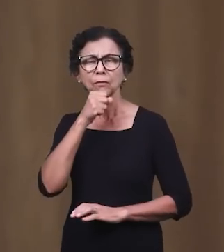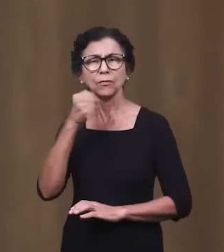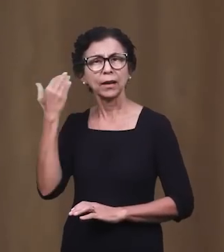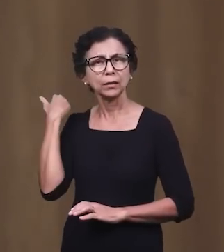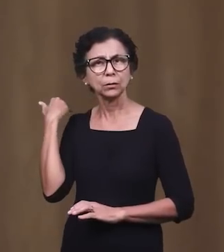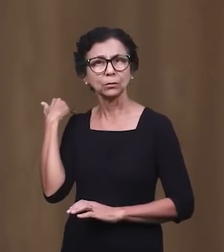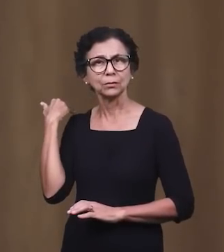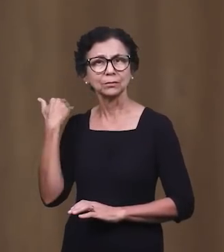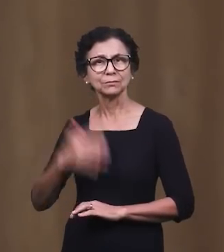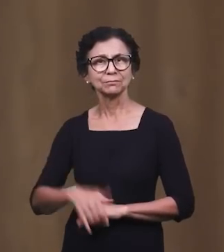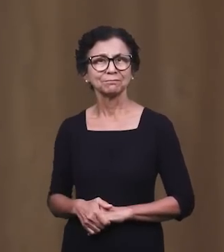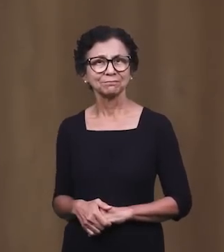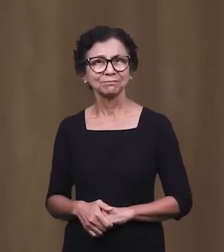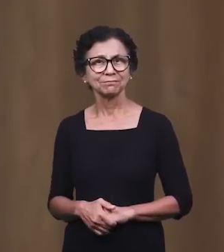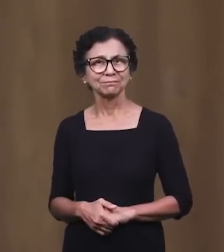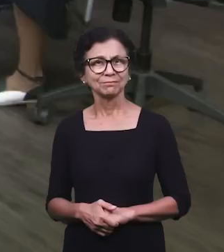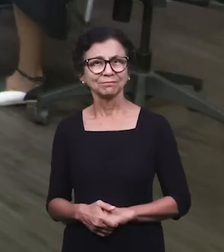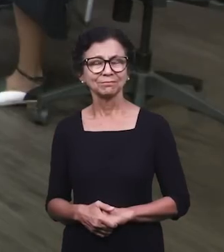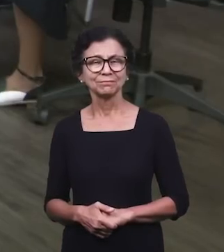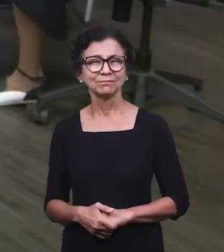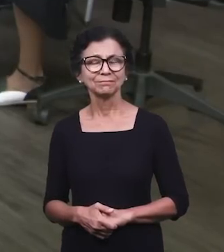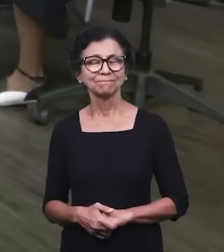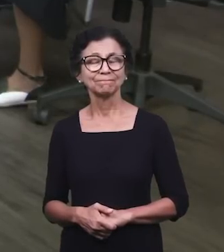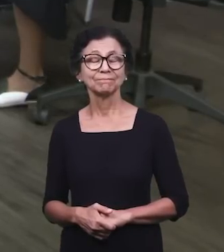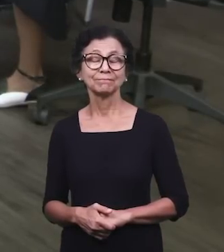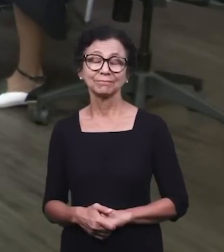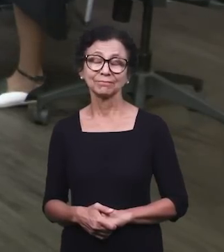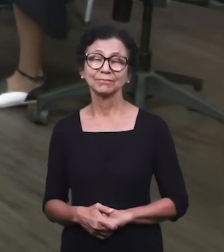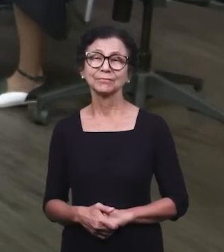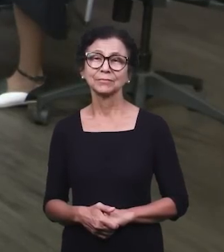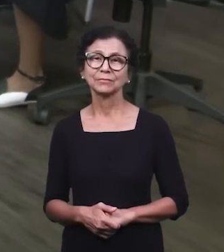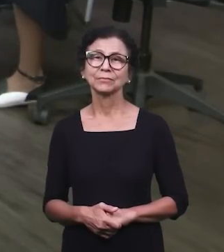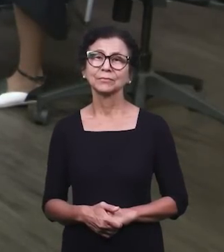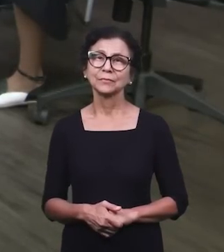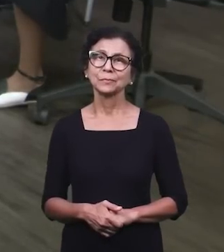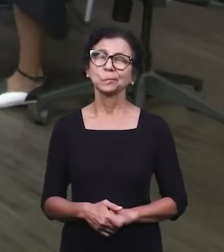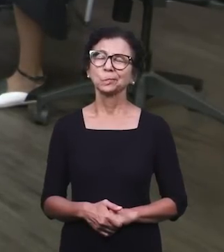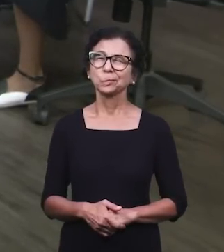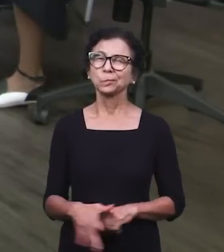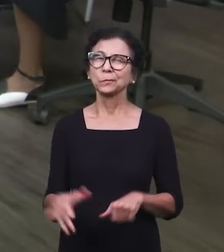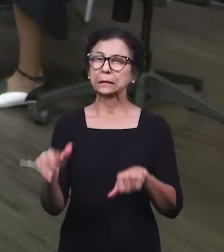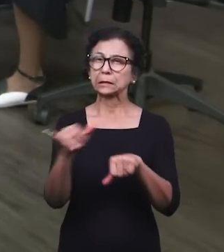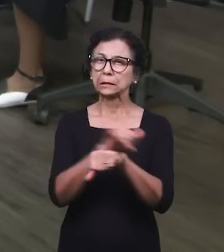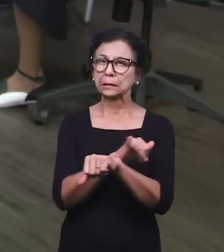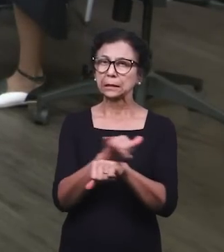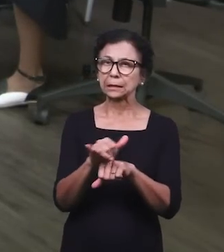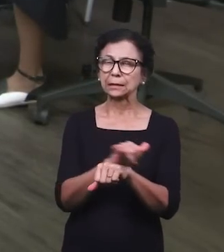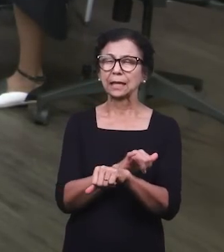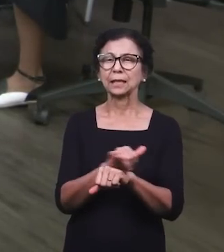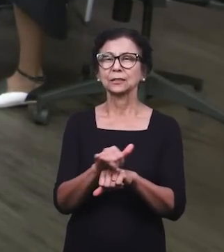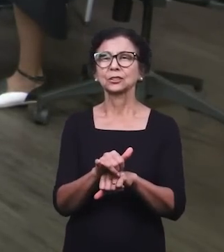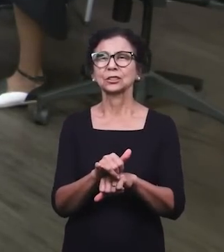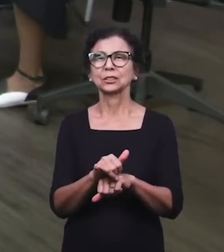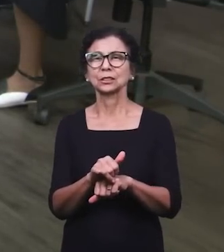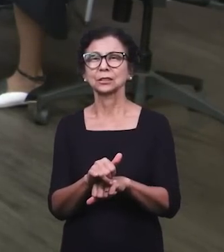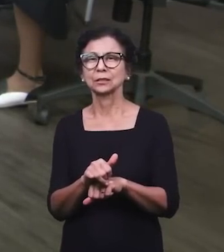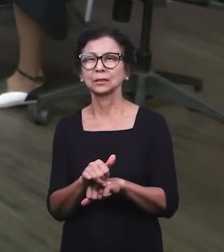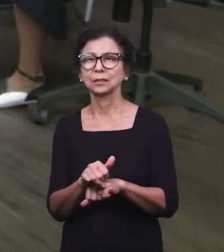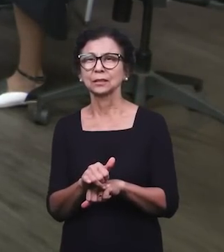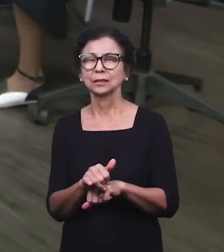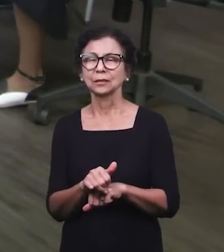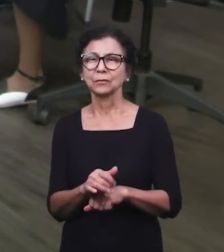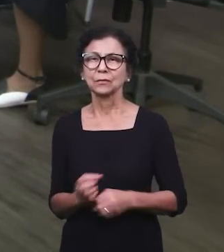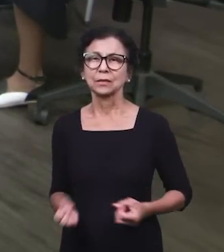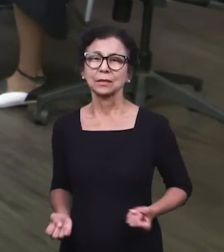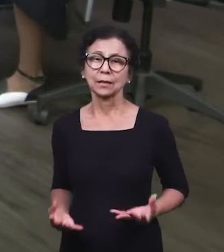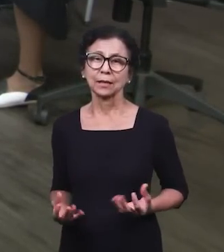consumidor acaba criando para os jovens algumas armadilhas do consumo, e alguns jovens acabam caindo